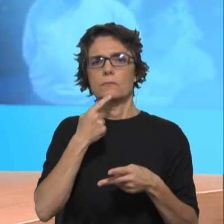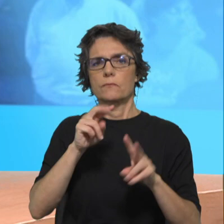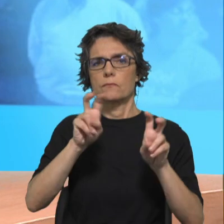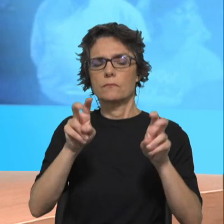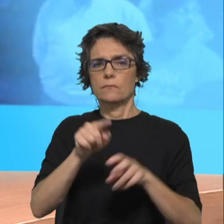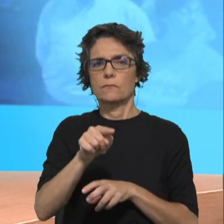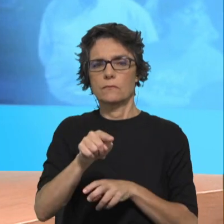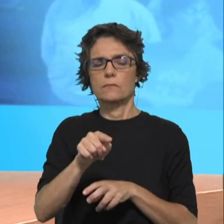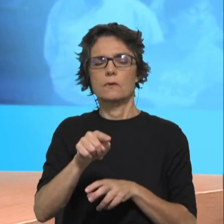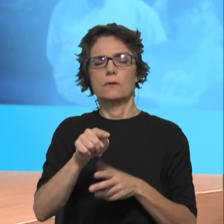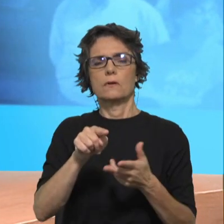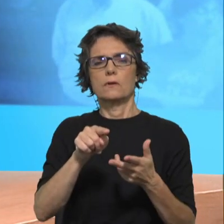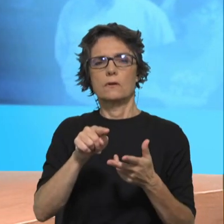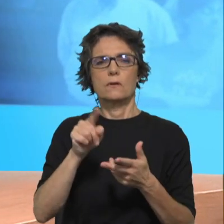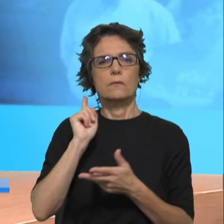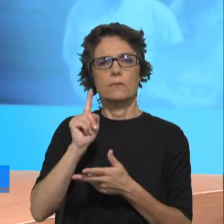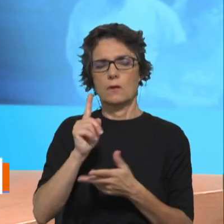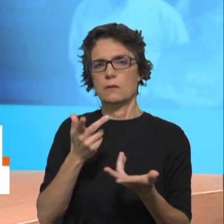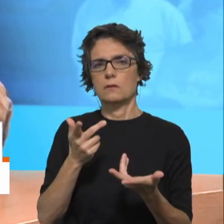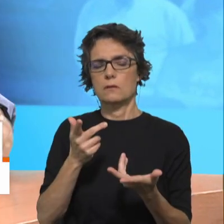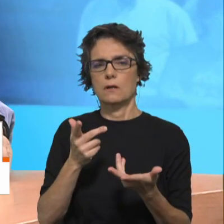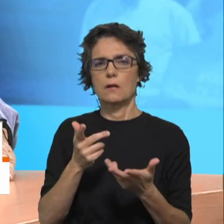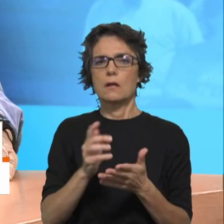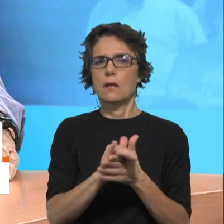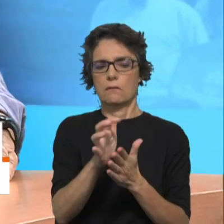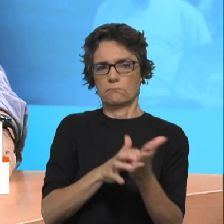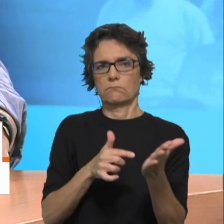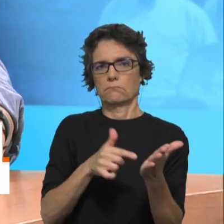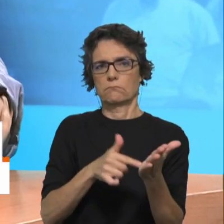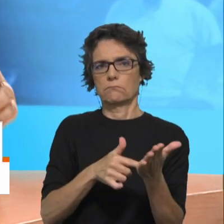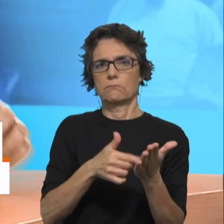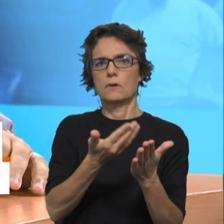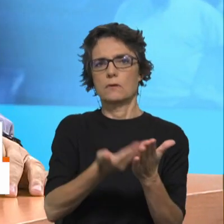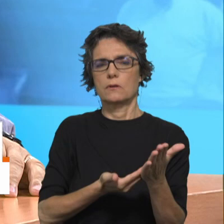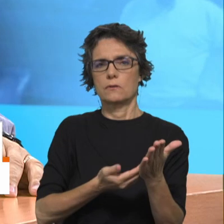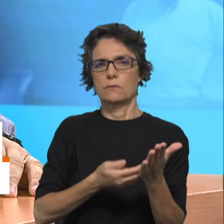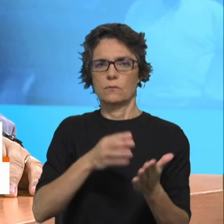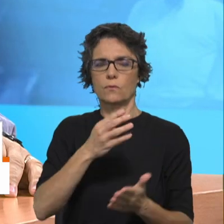ele seja sinalizado a partir da Laudato Si, não é? Desse texto